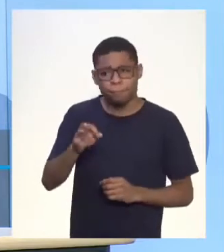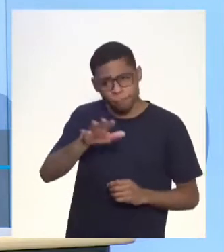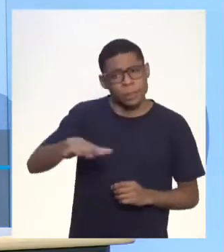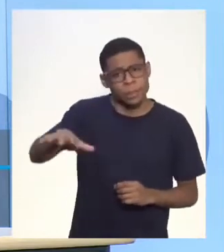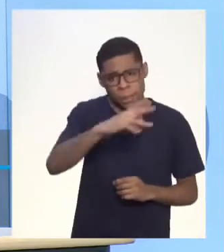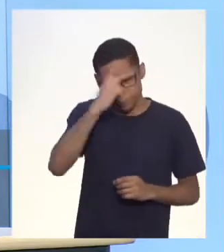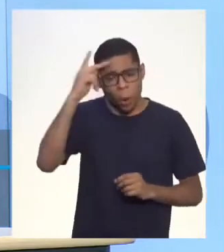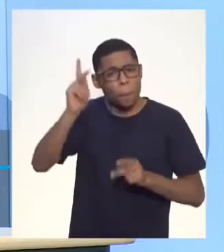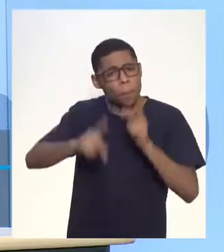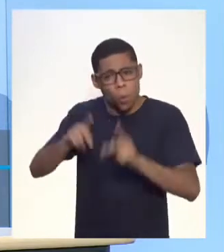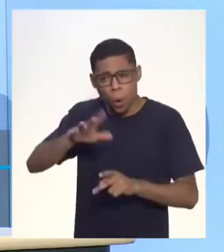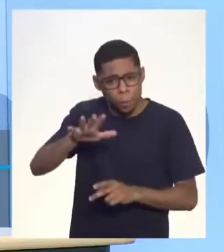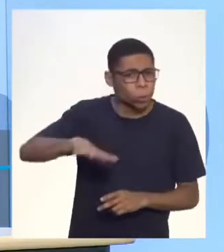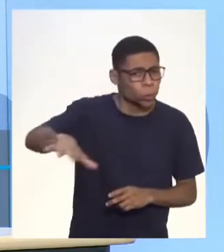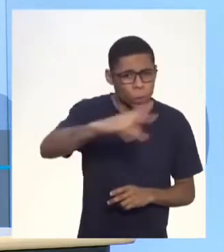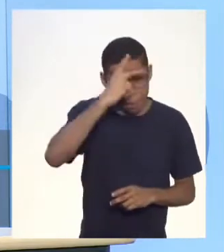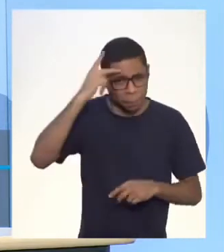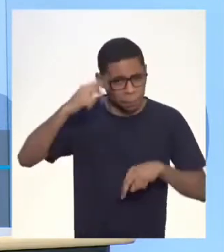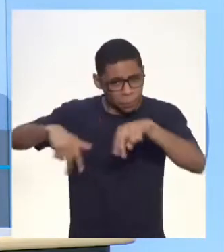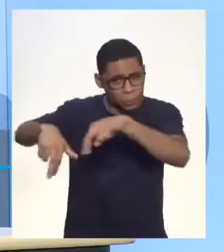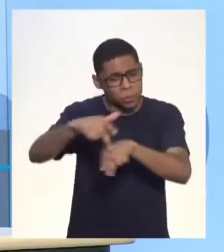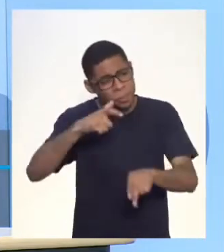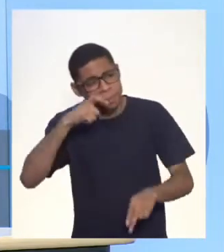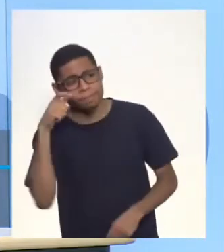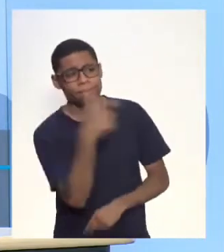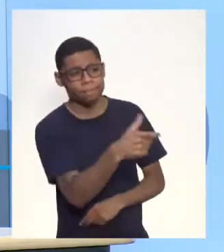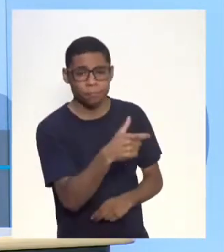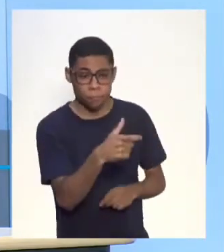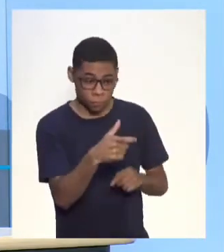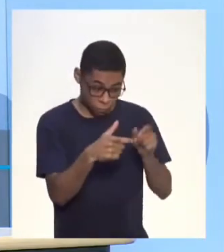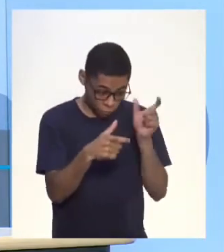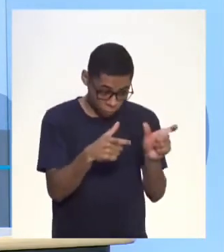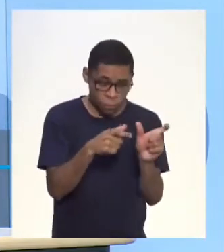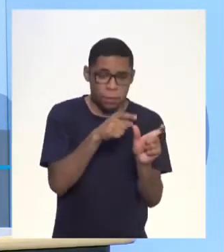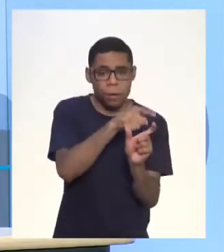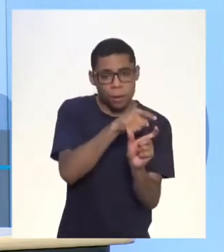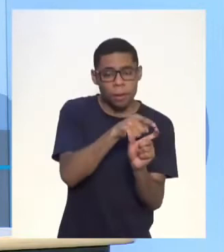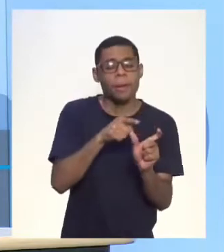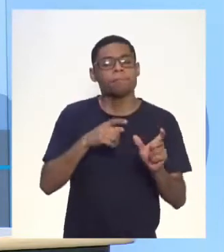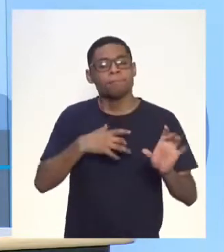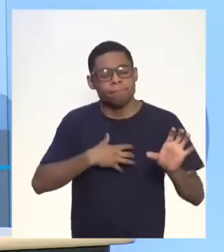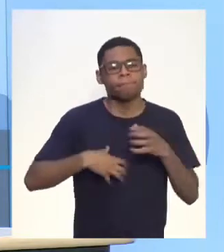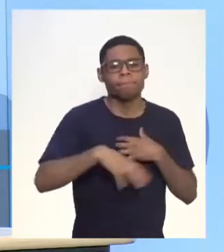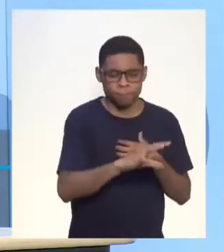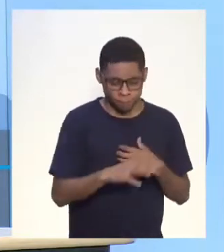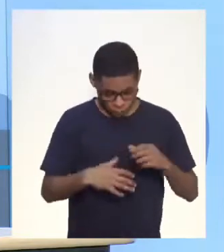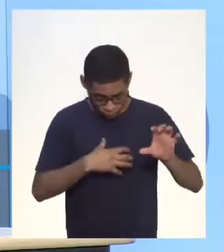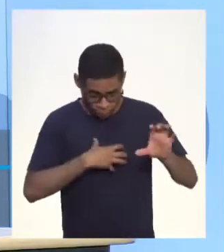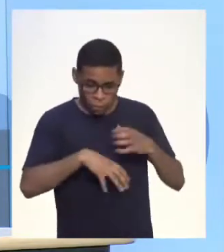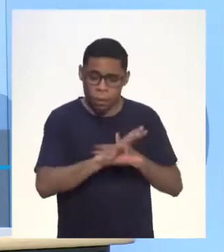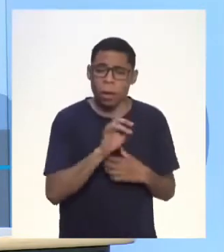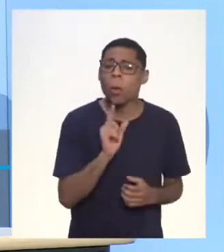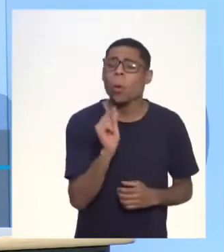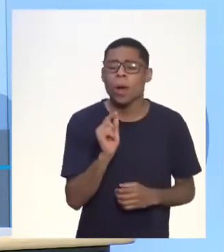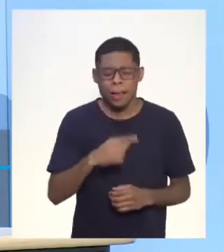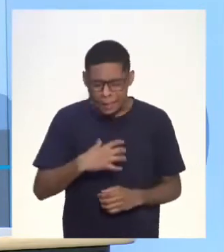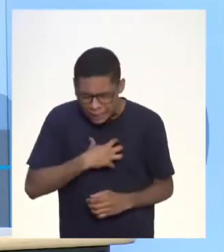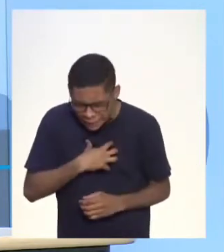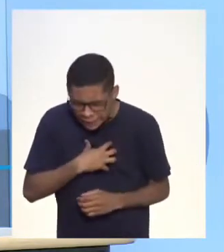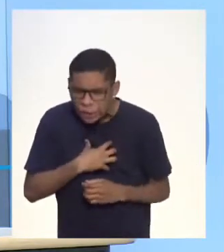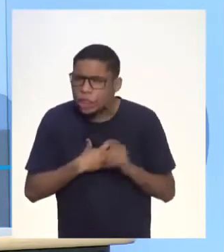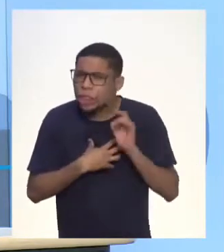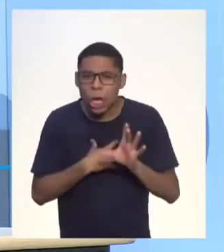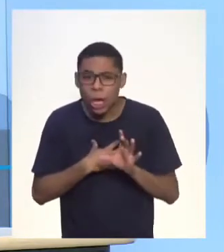ouvido mais nesses momentos agora, mas a empatia é um sentimento, não só um sentimento, mas uma ação